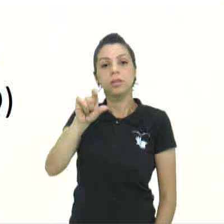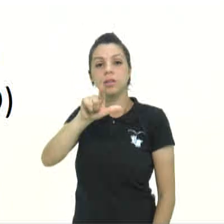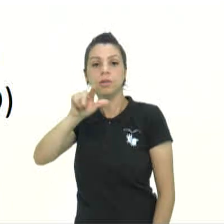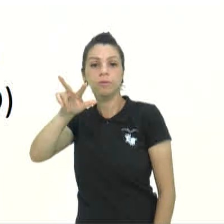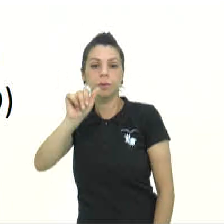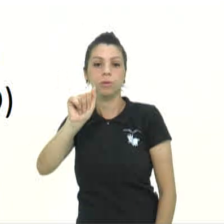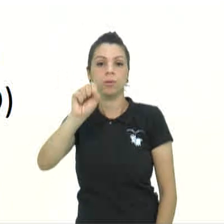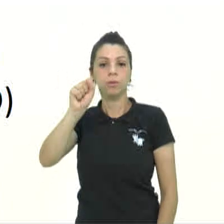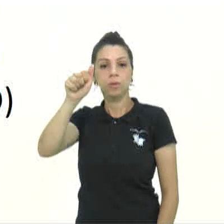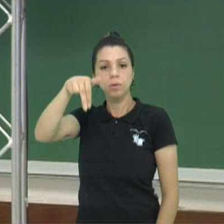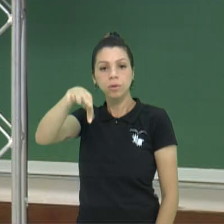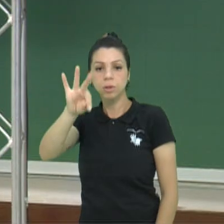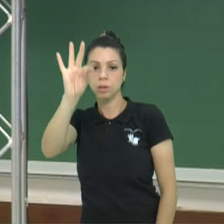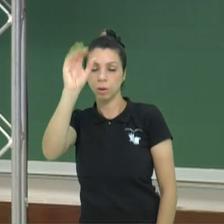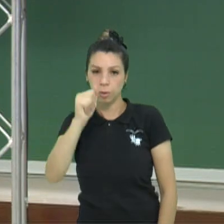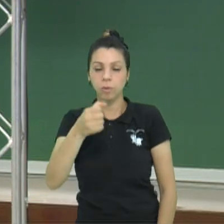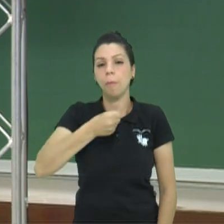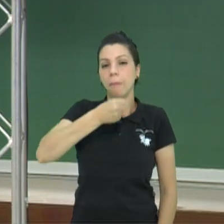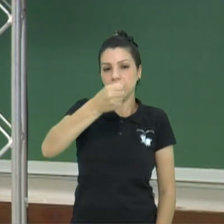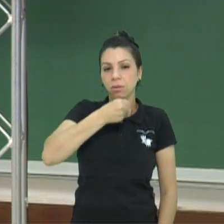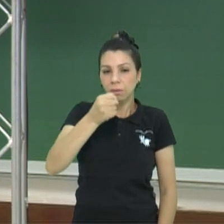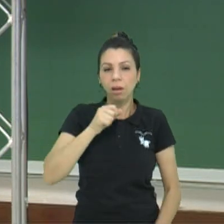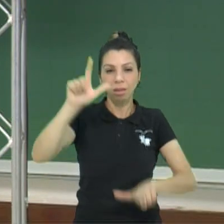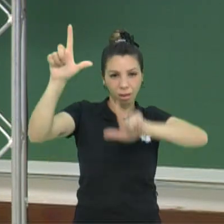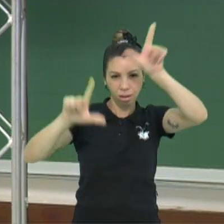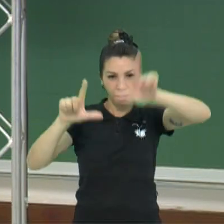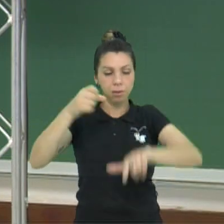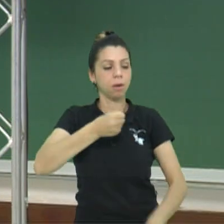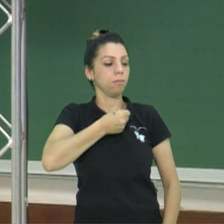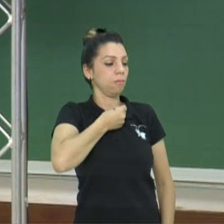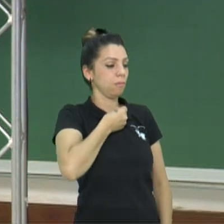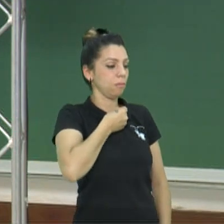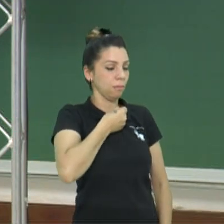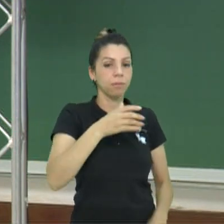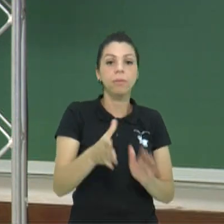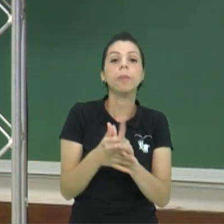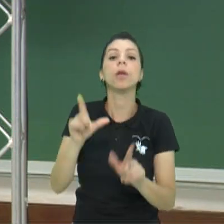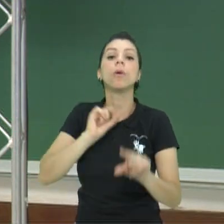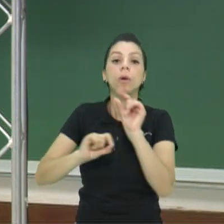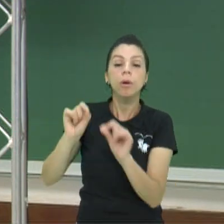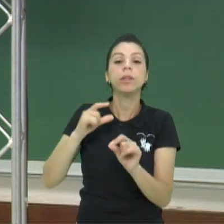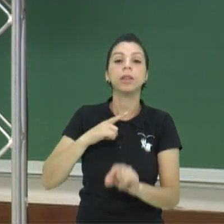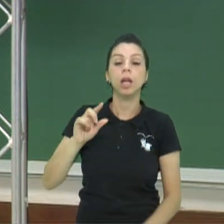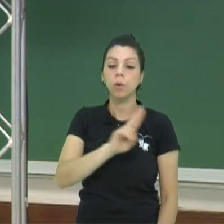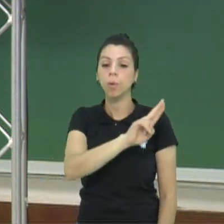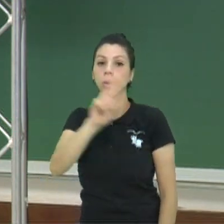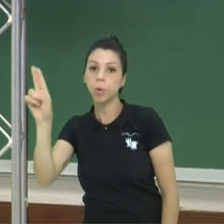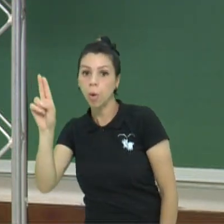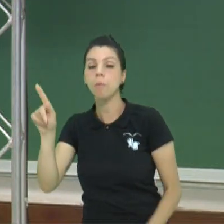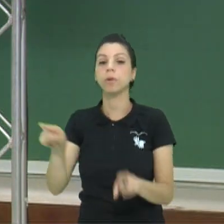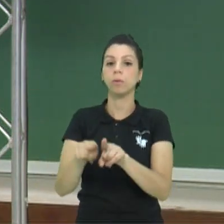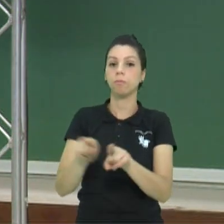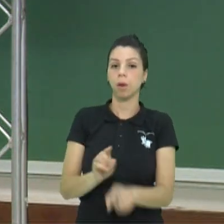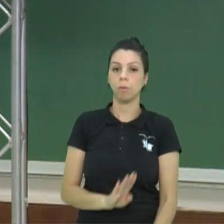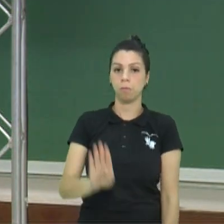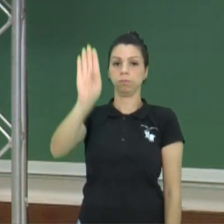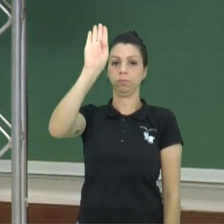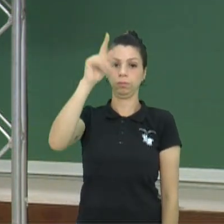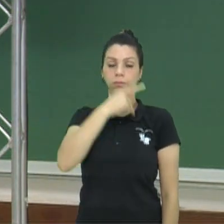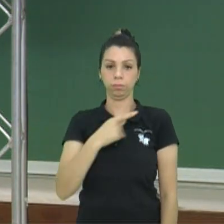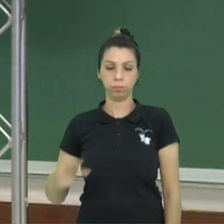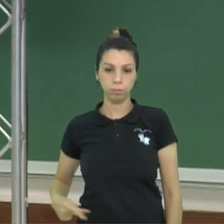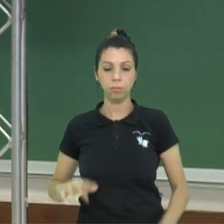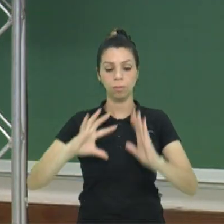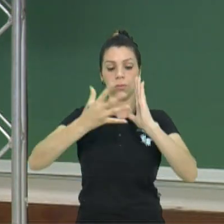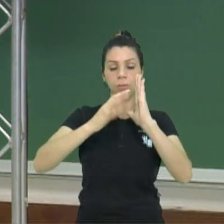televisão, nos últimos dias antes da eleição em novembro, lançou seu nome como candidato pelo